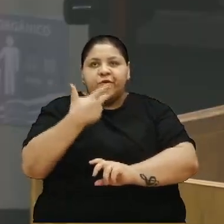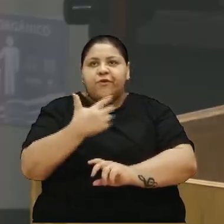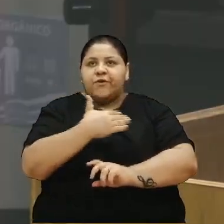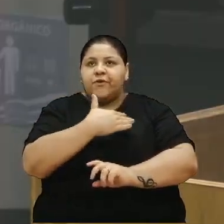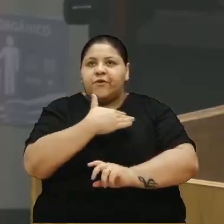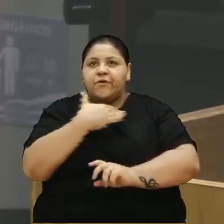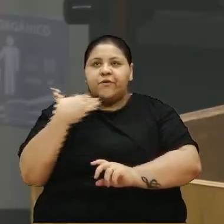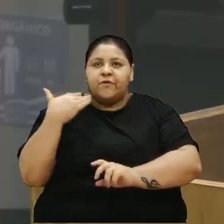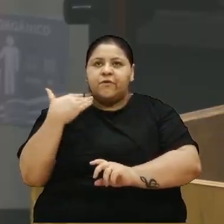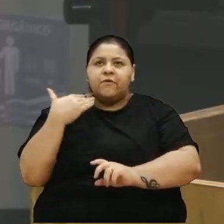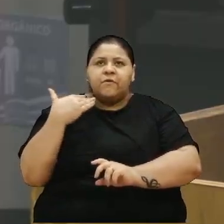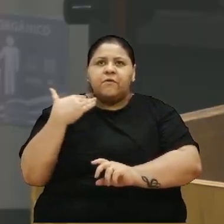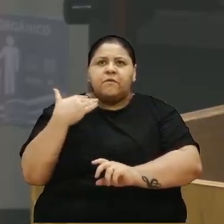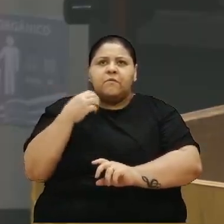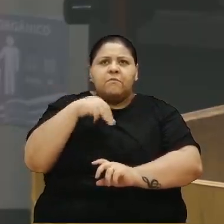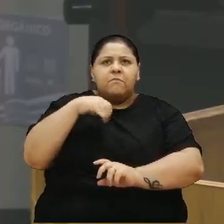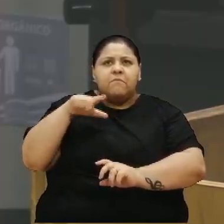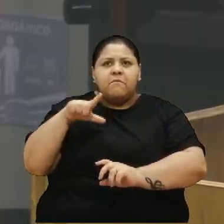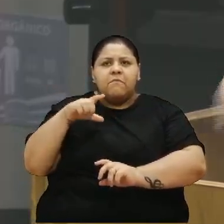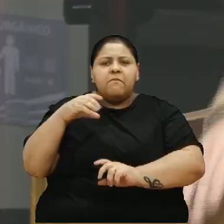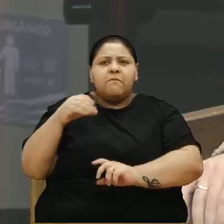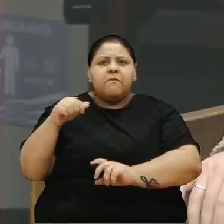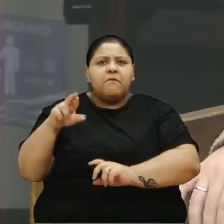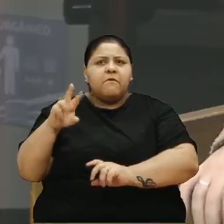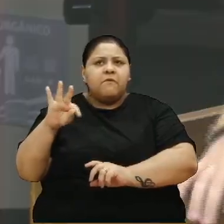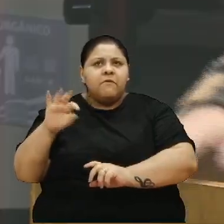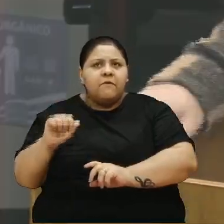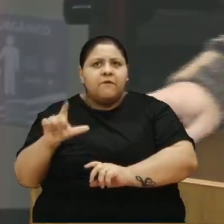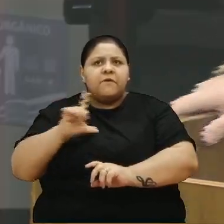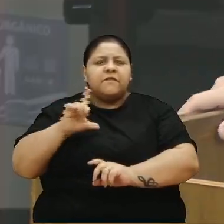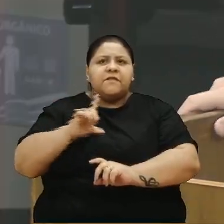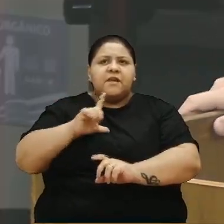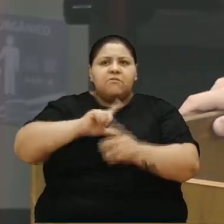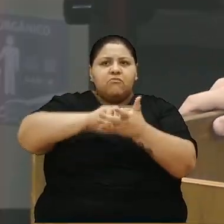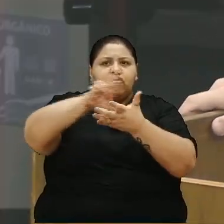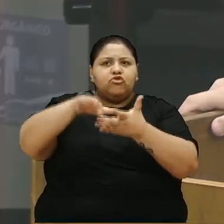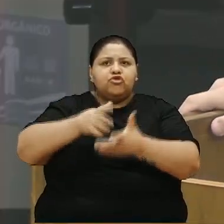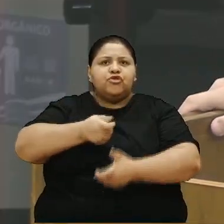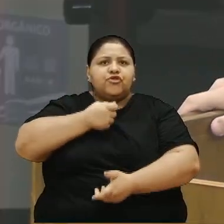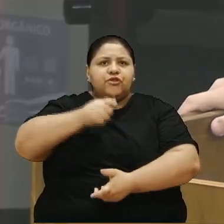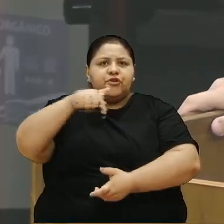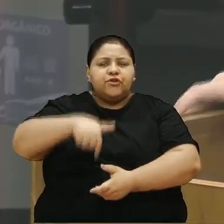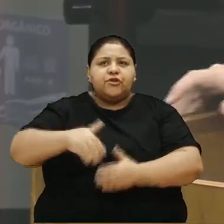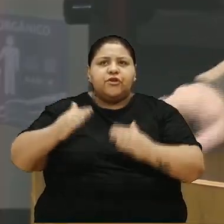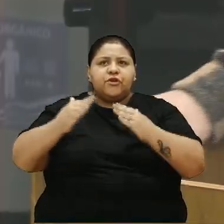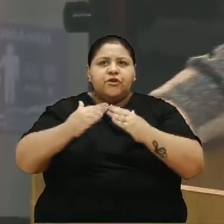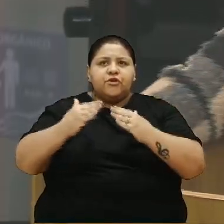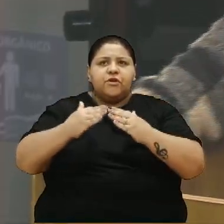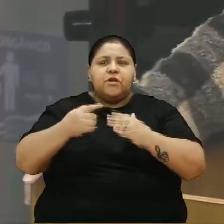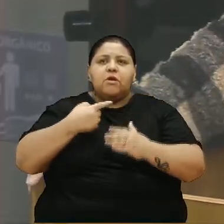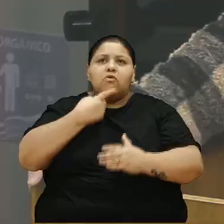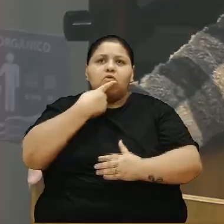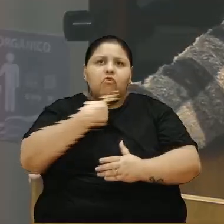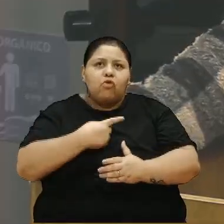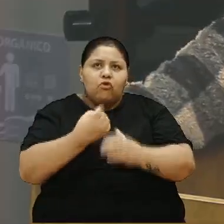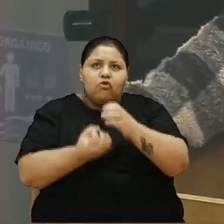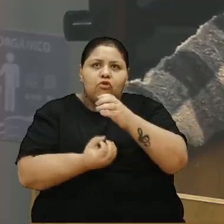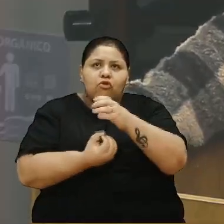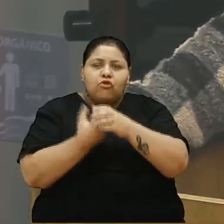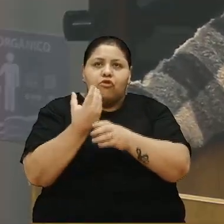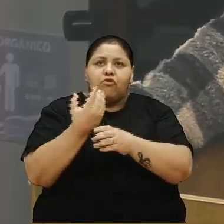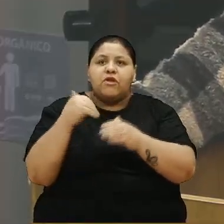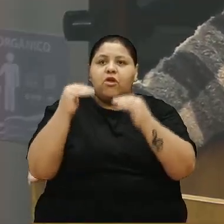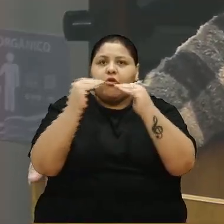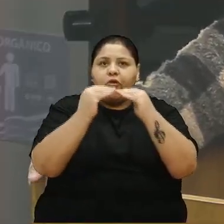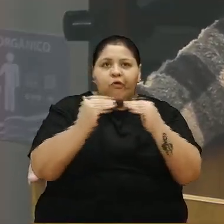Mino Carta. Nós temos diversos jornalistas nessa Casa Legislativa. Eu gosto muito de editorial. Tem editorial que eu